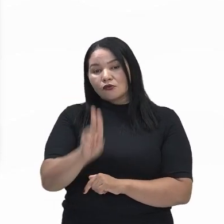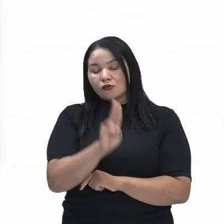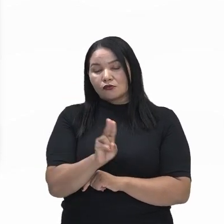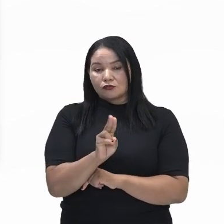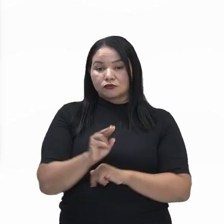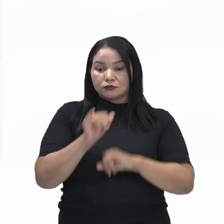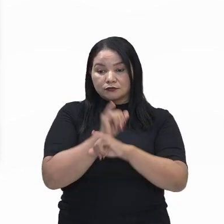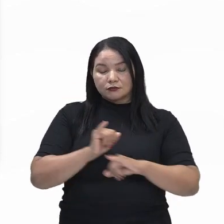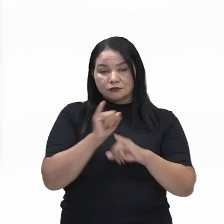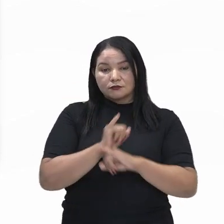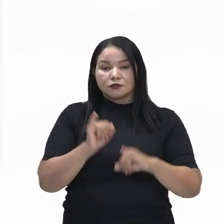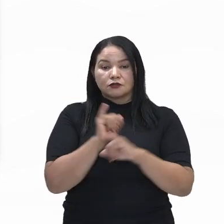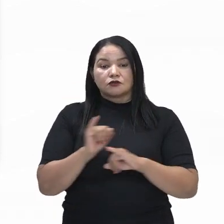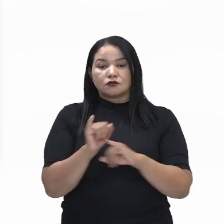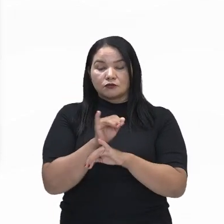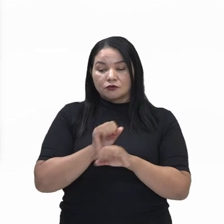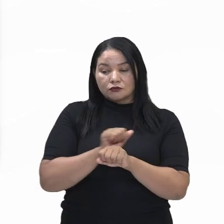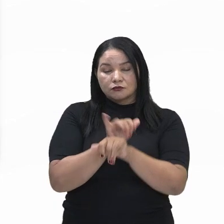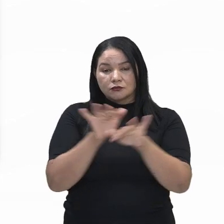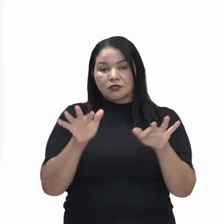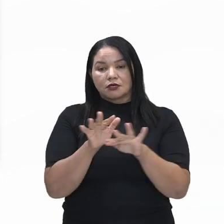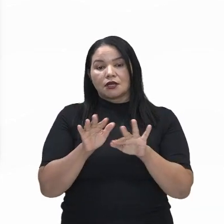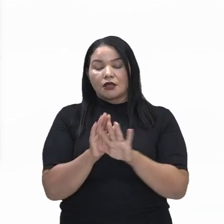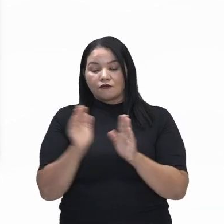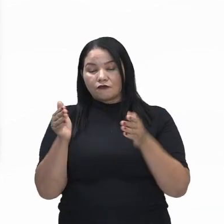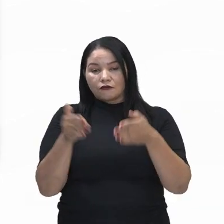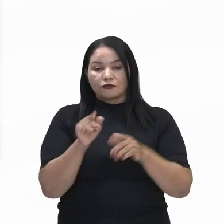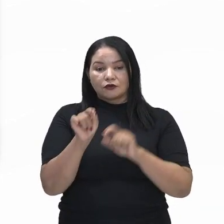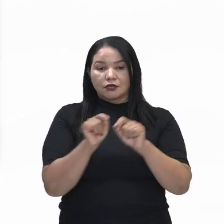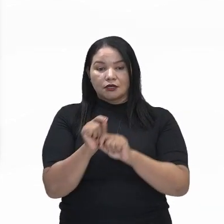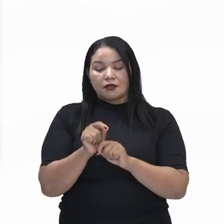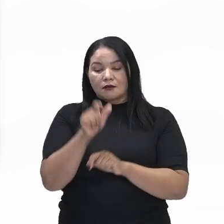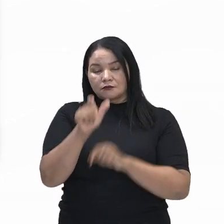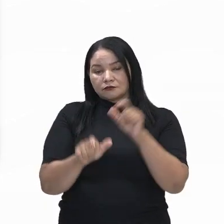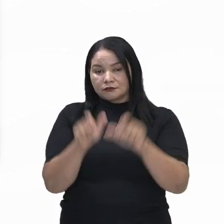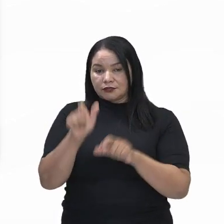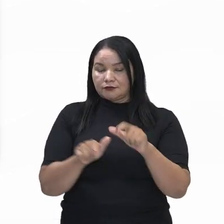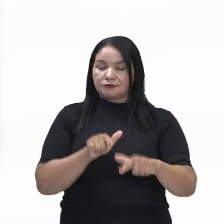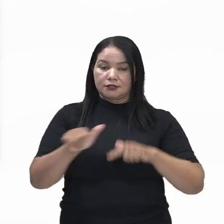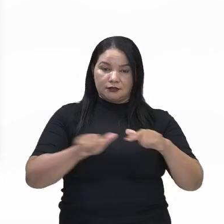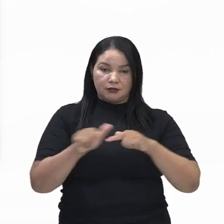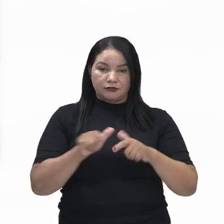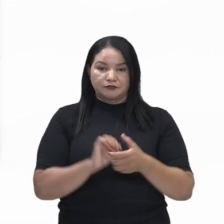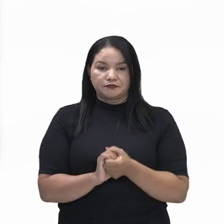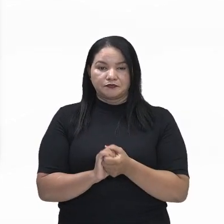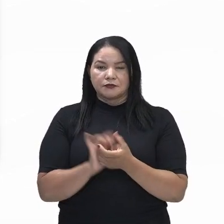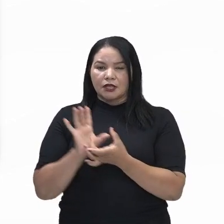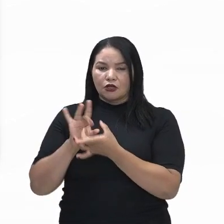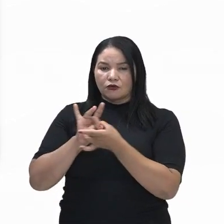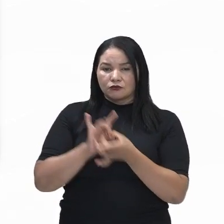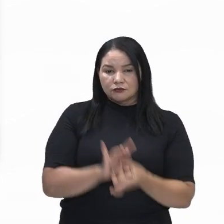propagar sua política, que vai estar voltada para os trabalhadores. No contexto de pós-guerra, no caso